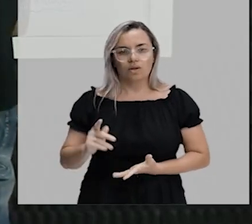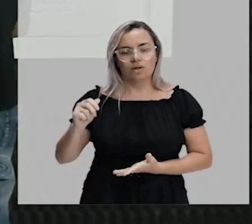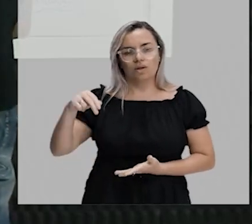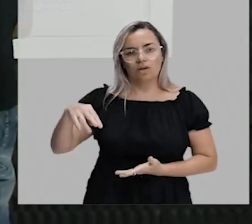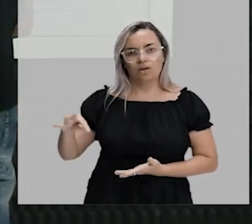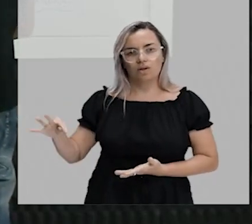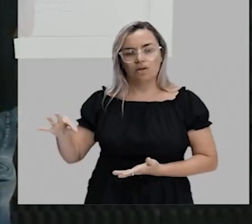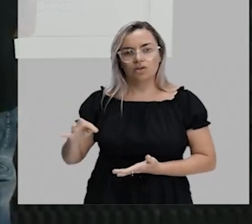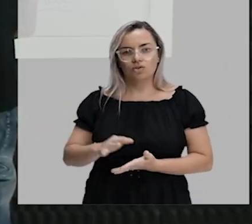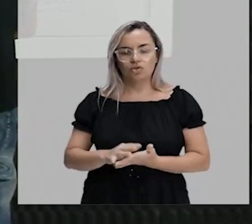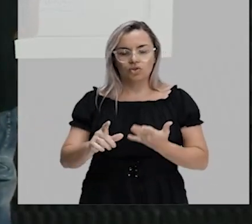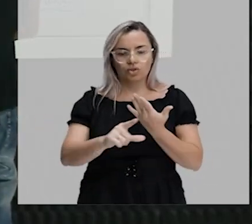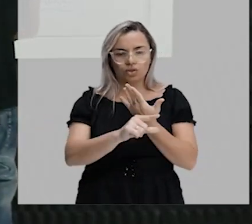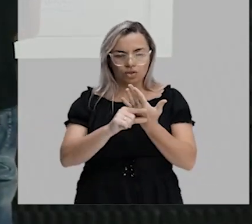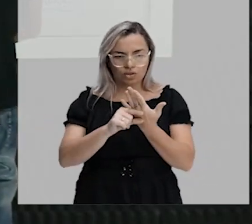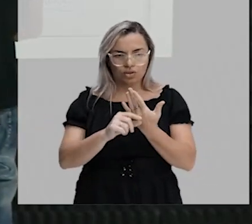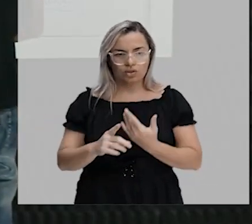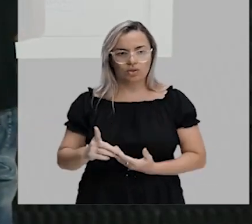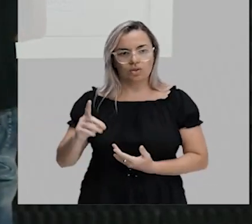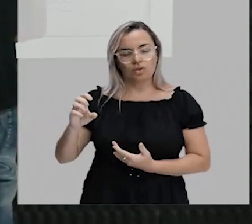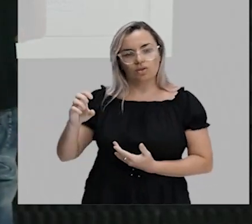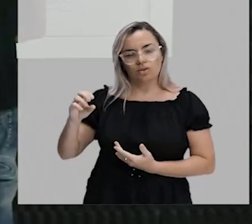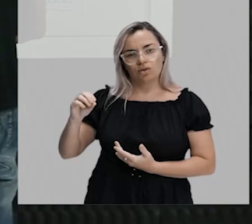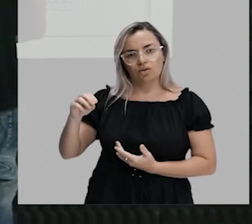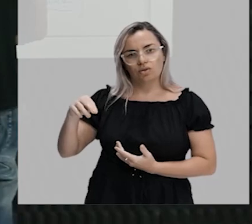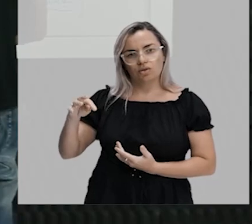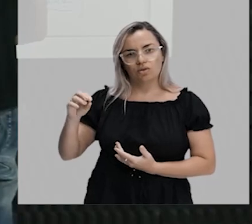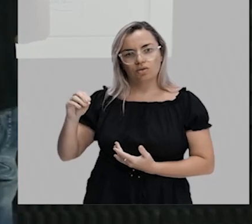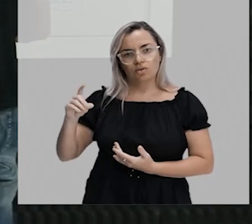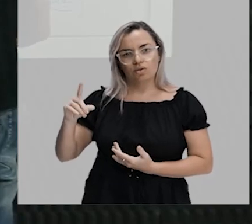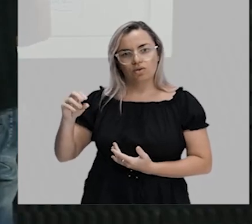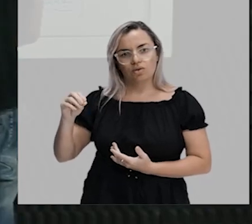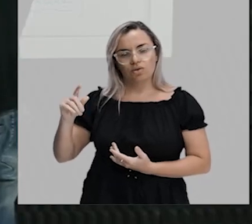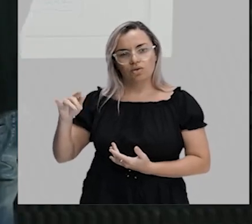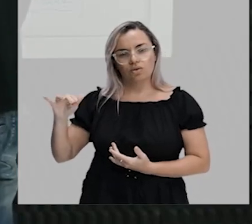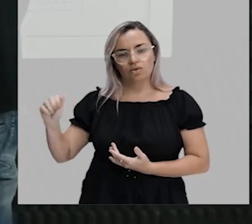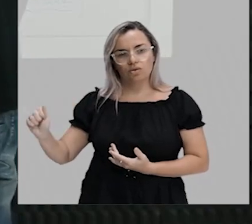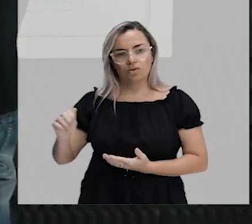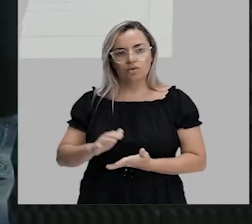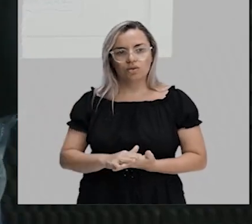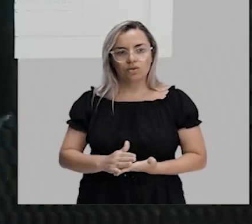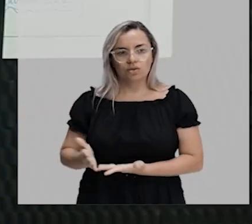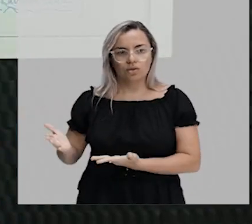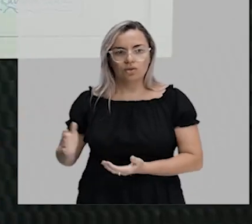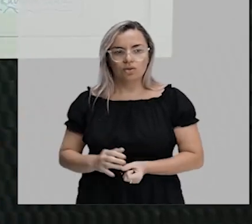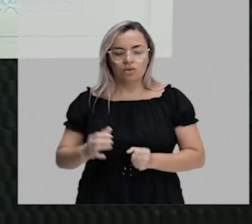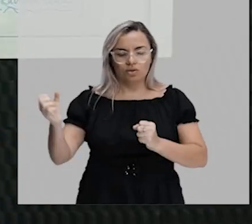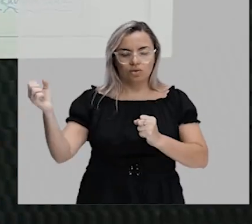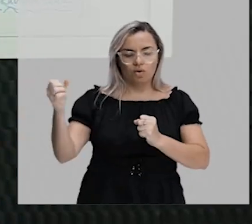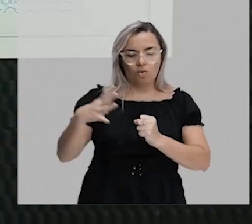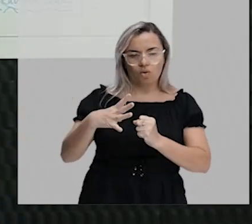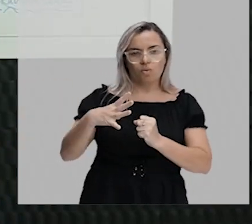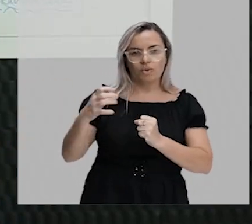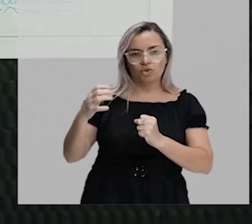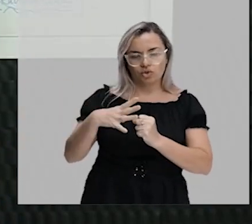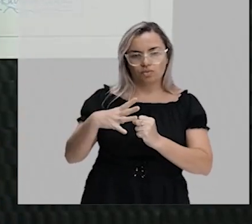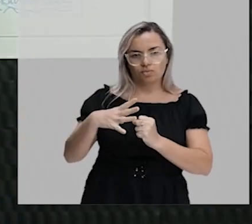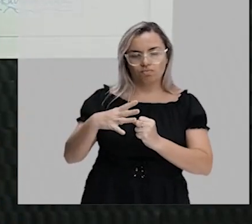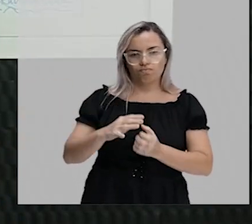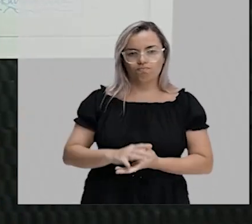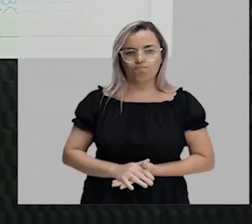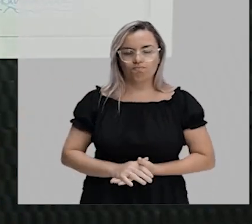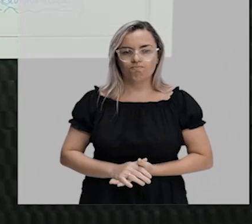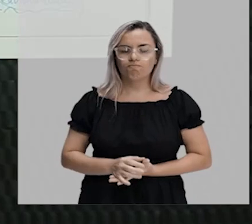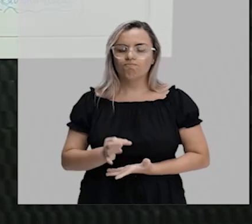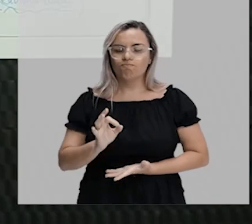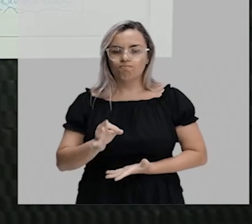A deontologia, no nosso querido amigo Kant, é iluminista por excelência,